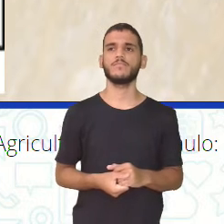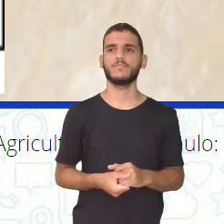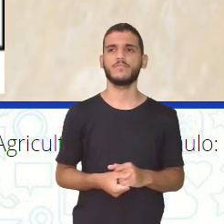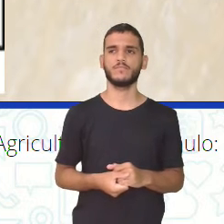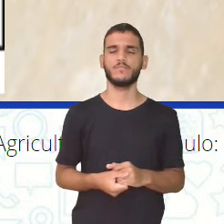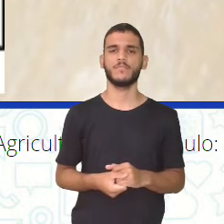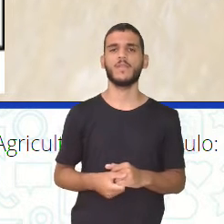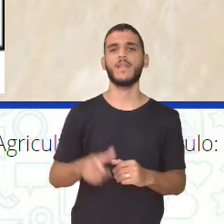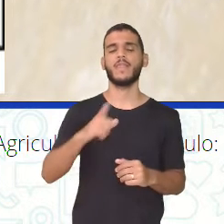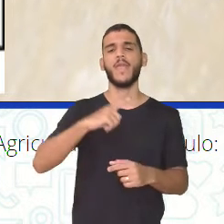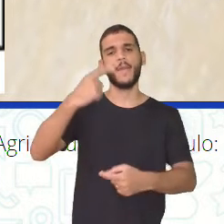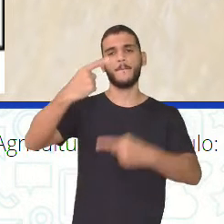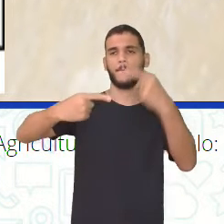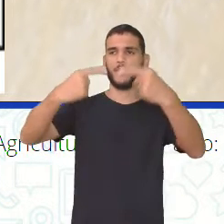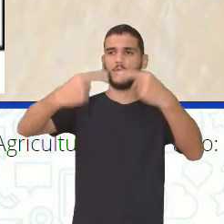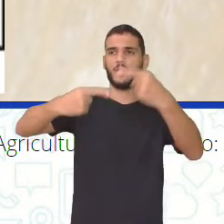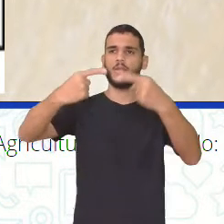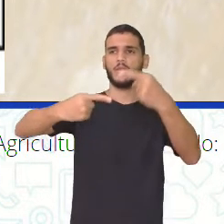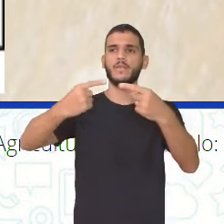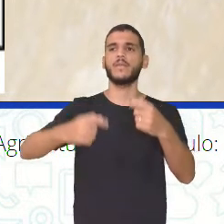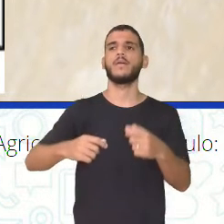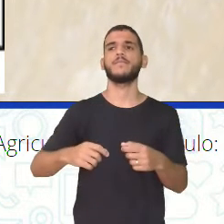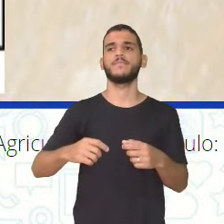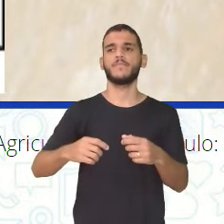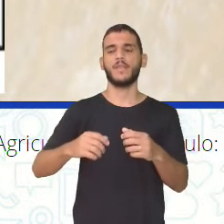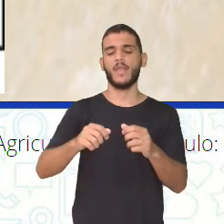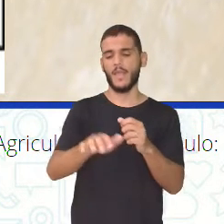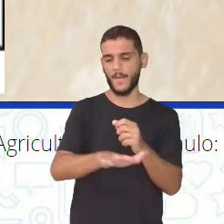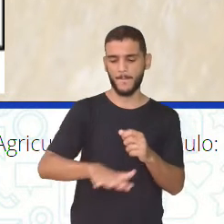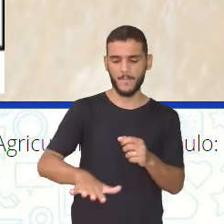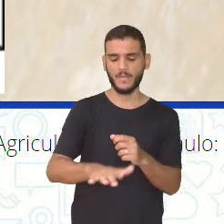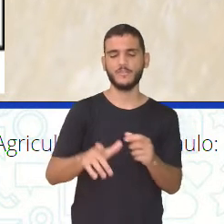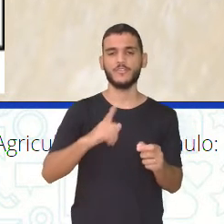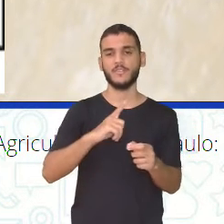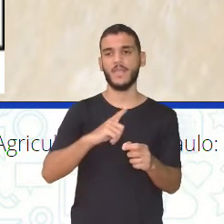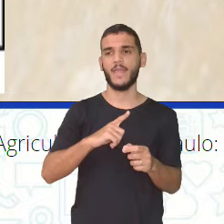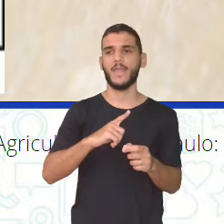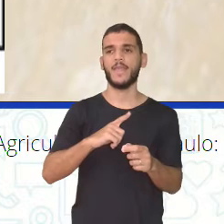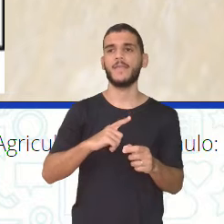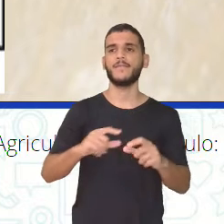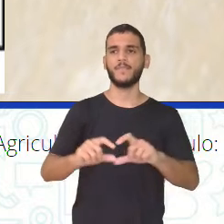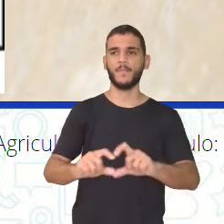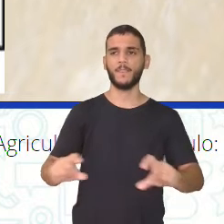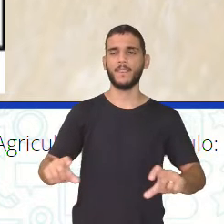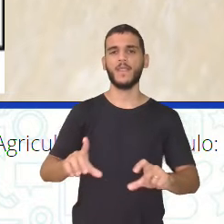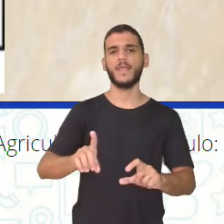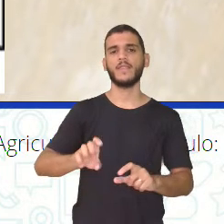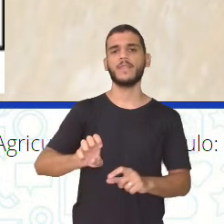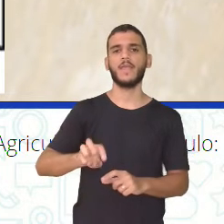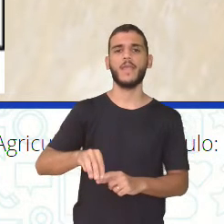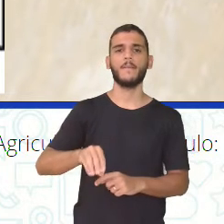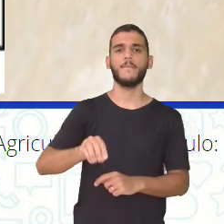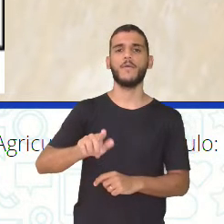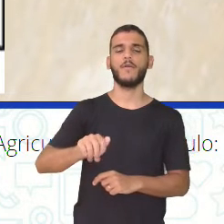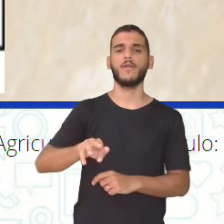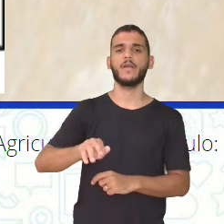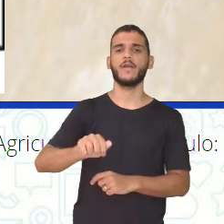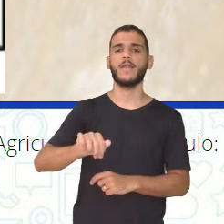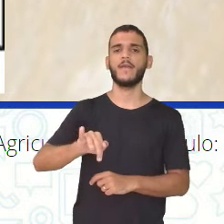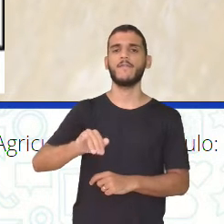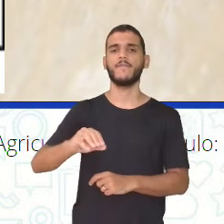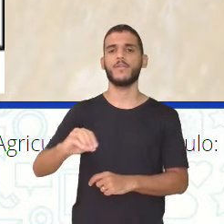gente vai ter sistema político, embaixo sistema demográfico e cultural. Na esquerda, subsistema ecológico,